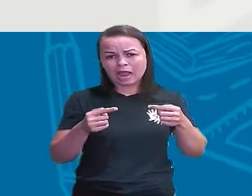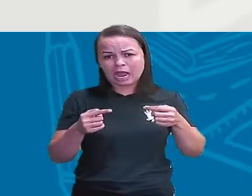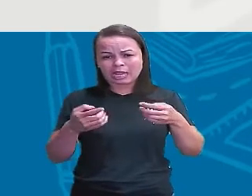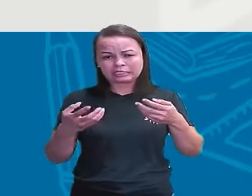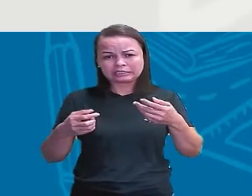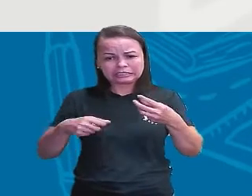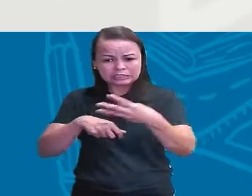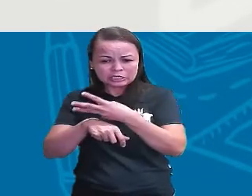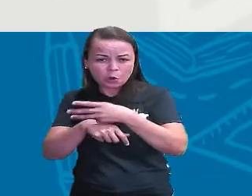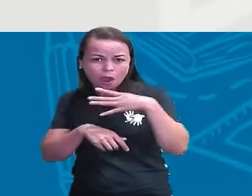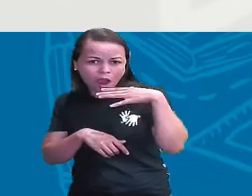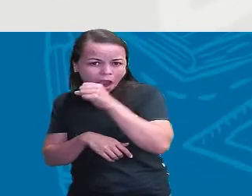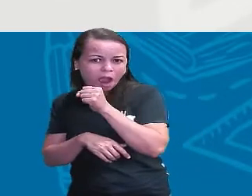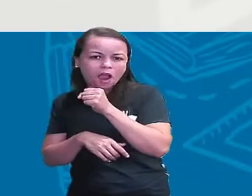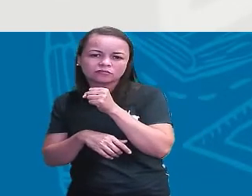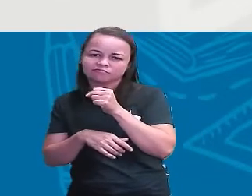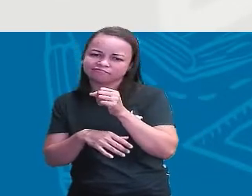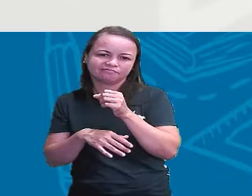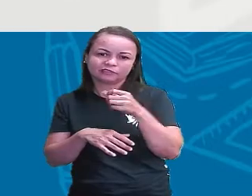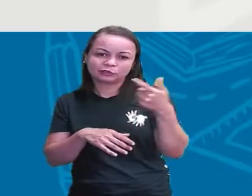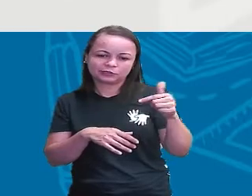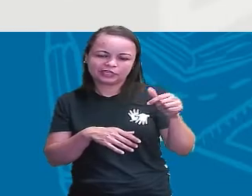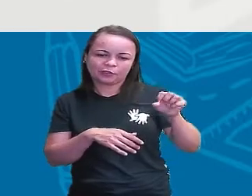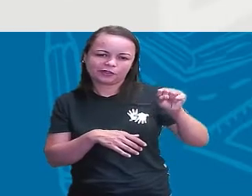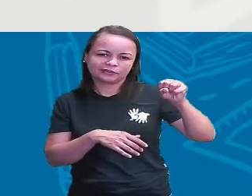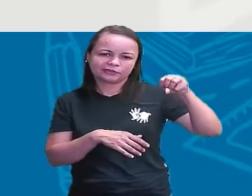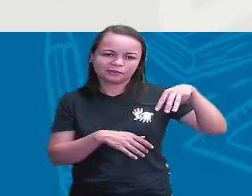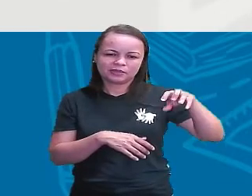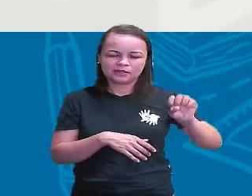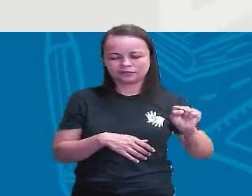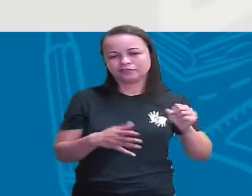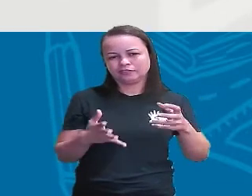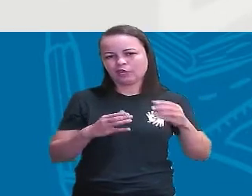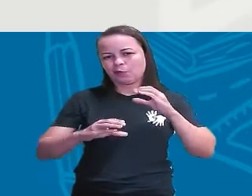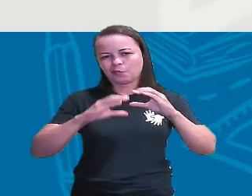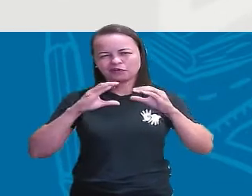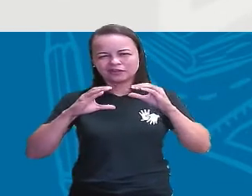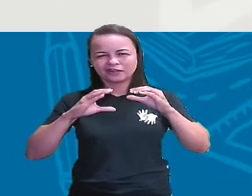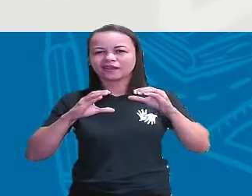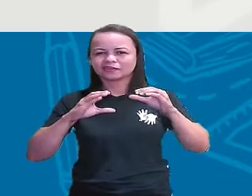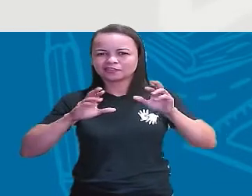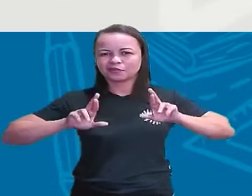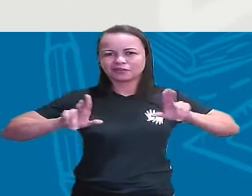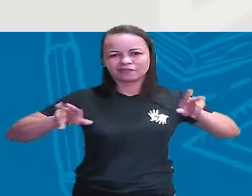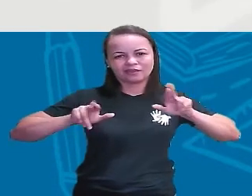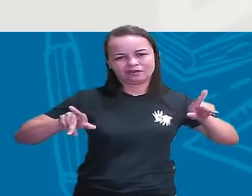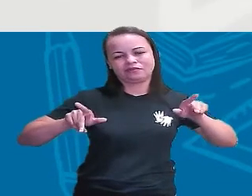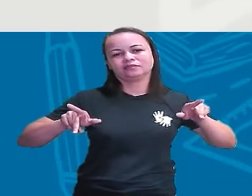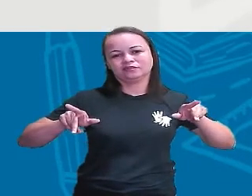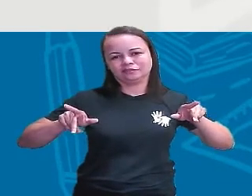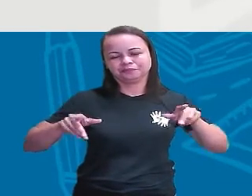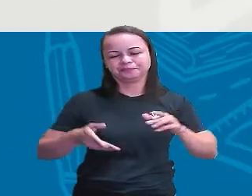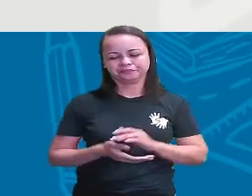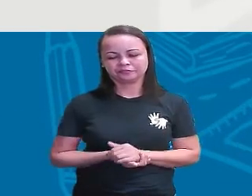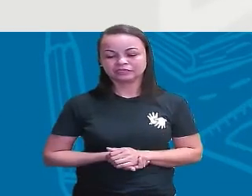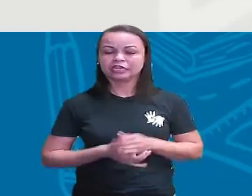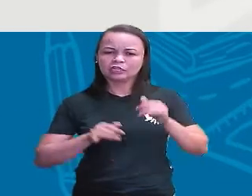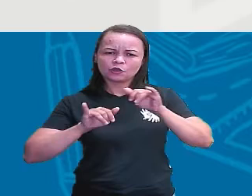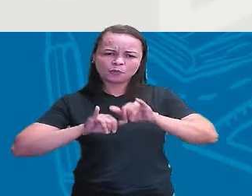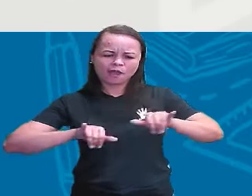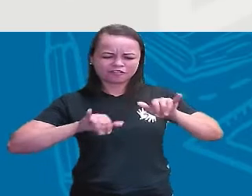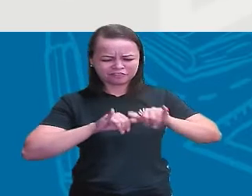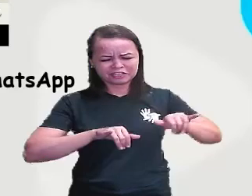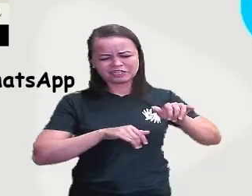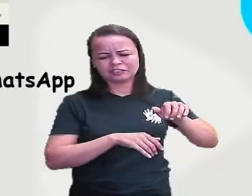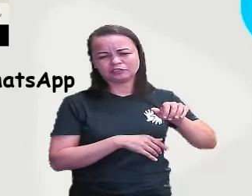mesma função. Tá? A gente ainda tem, mas não é com aquela função de comunicação como era antes. E sim um aviso de operadora